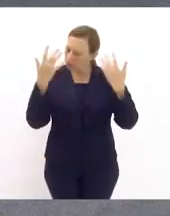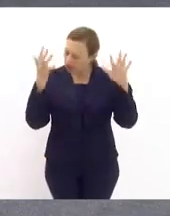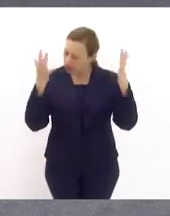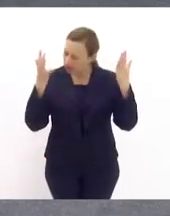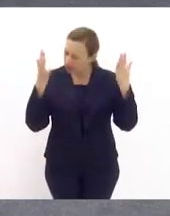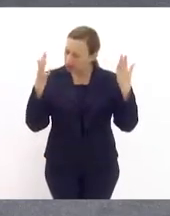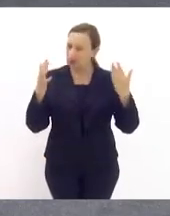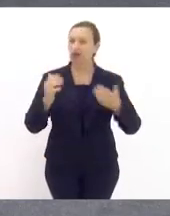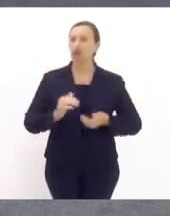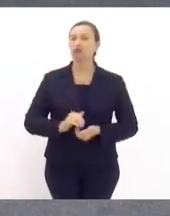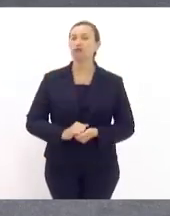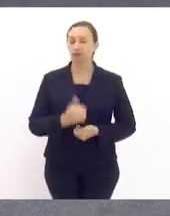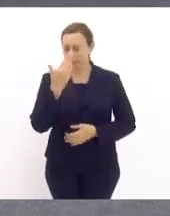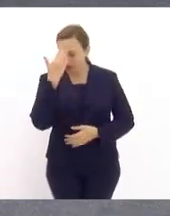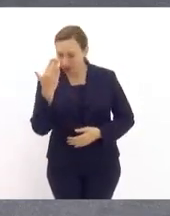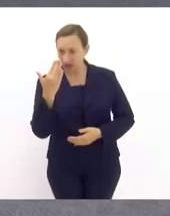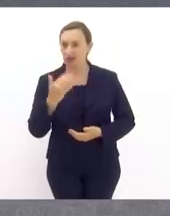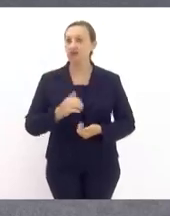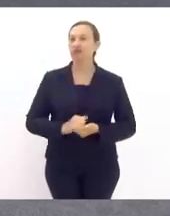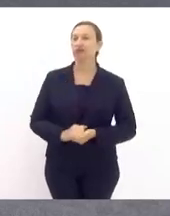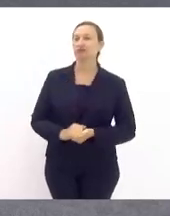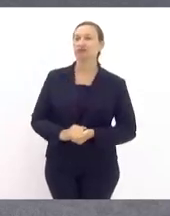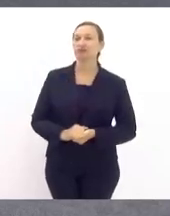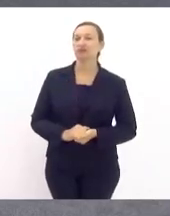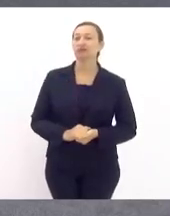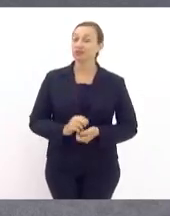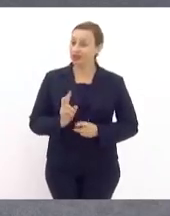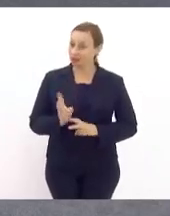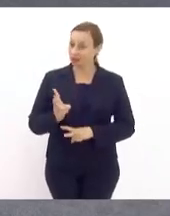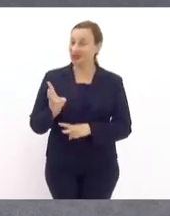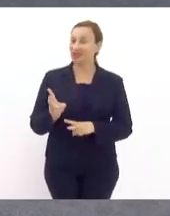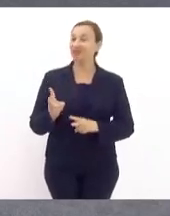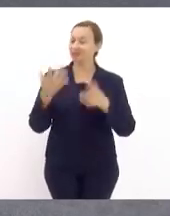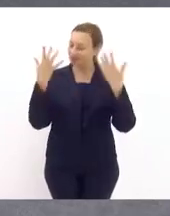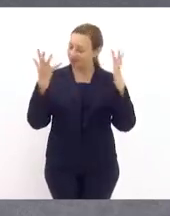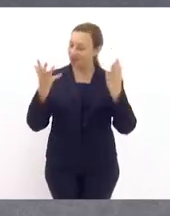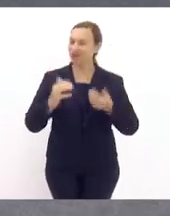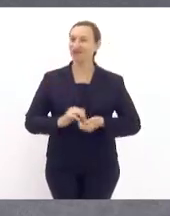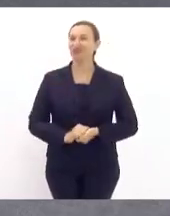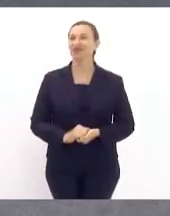Excelência pelo altruísmo do gesto, como sempre.